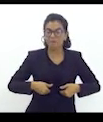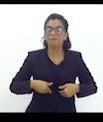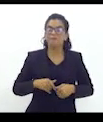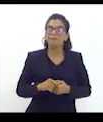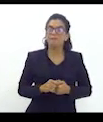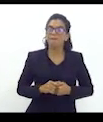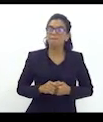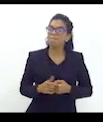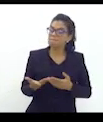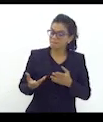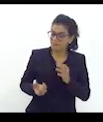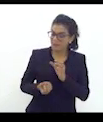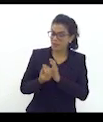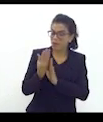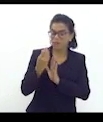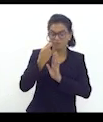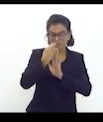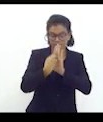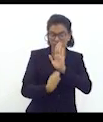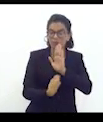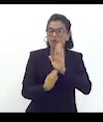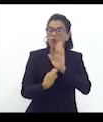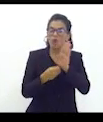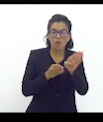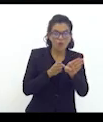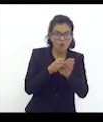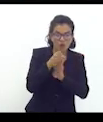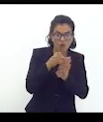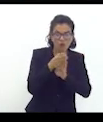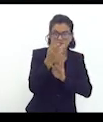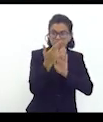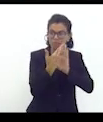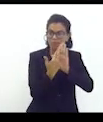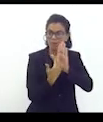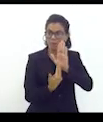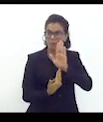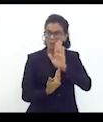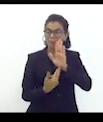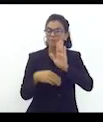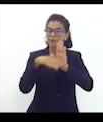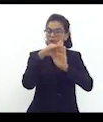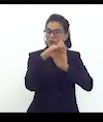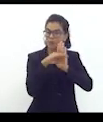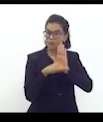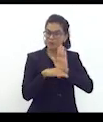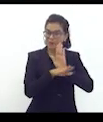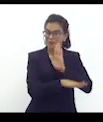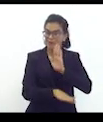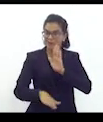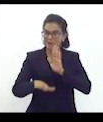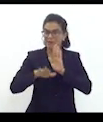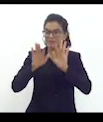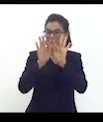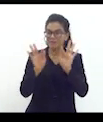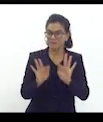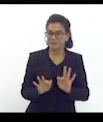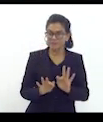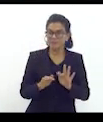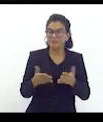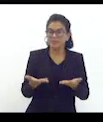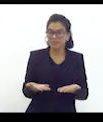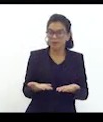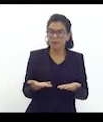fez ali, dentro dessa minuta, o reordenamento das ações da assistência social do programa Criança e Família. Então, ele